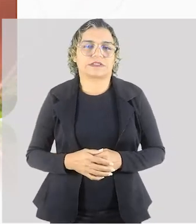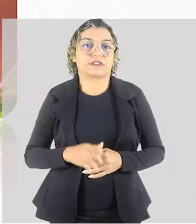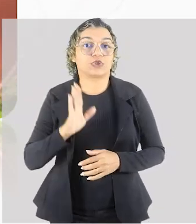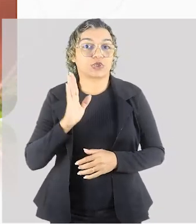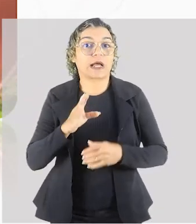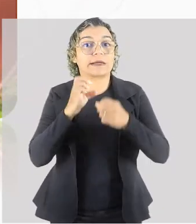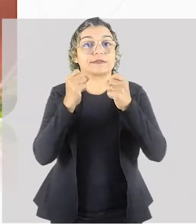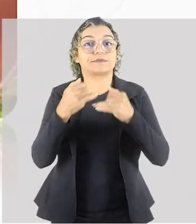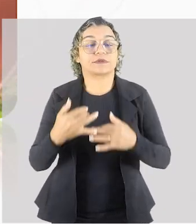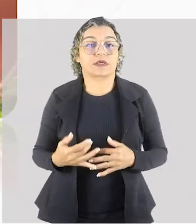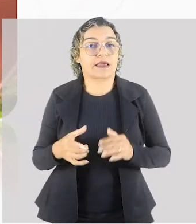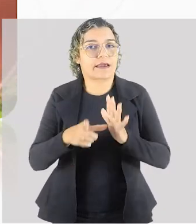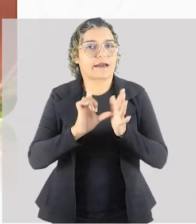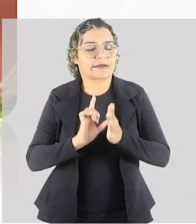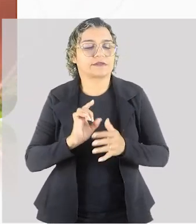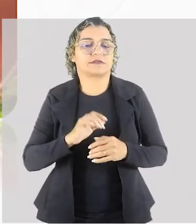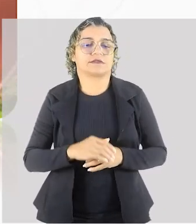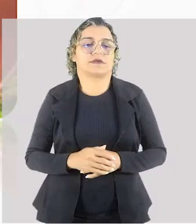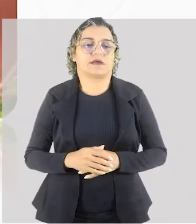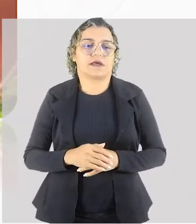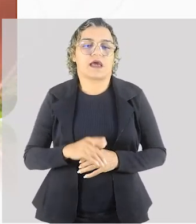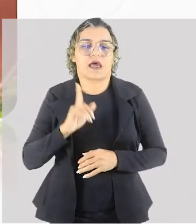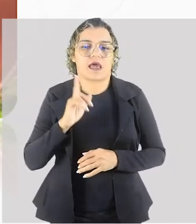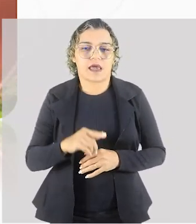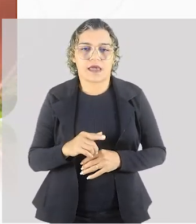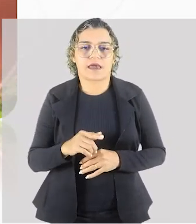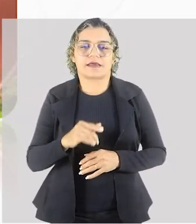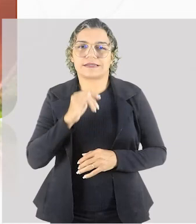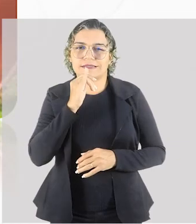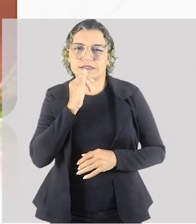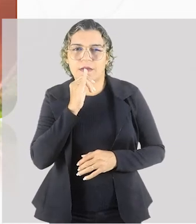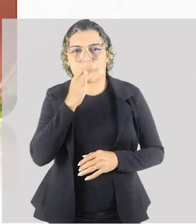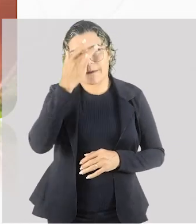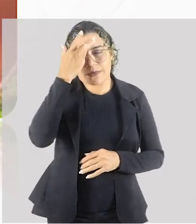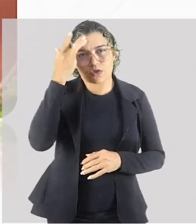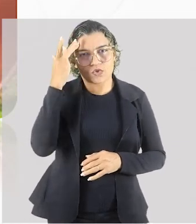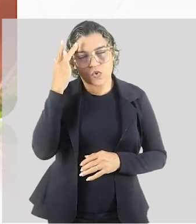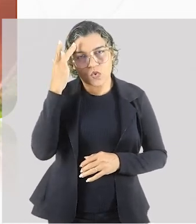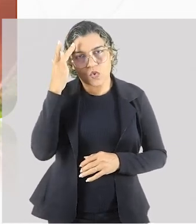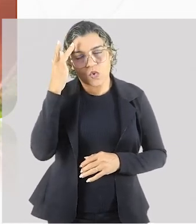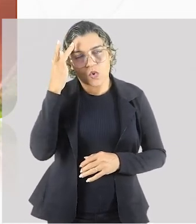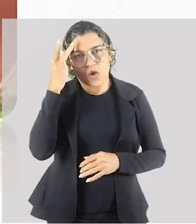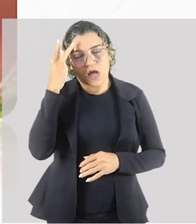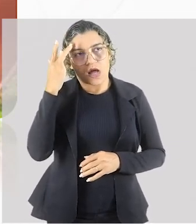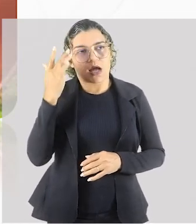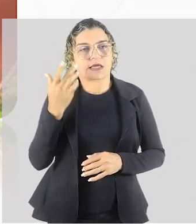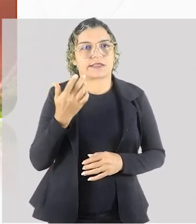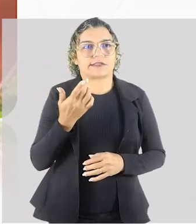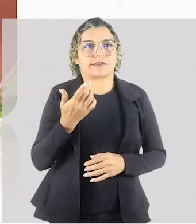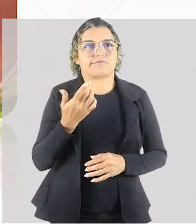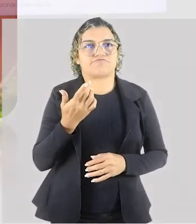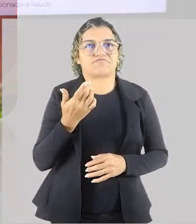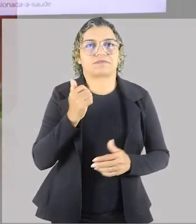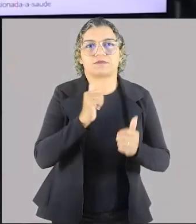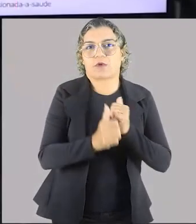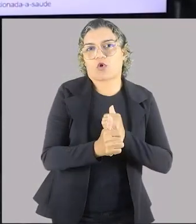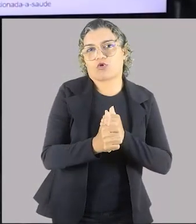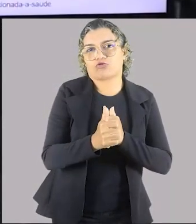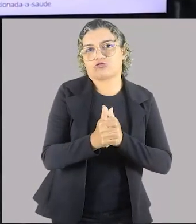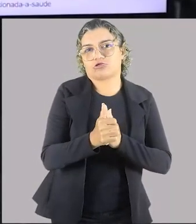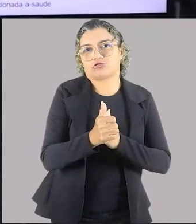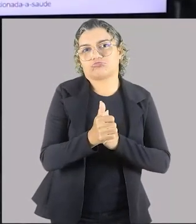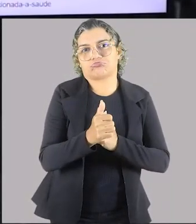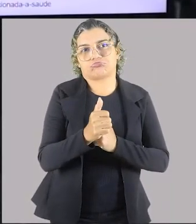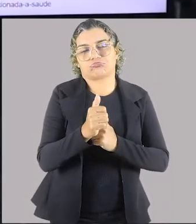falei anteriormente, faz parte tanto para o indivíduo normal quanto para o indivíduo que é atleta também, que é